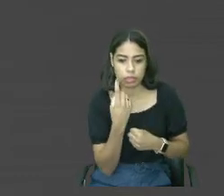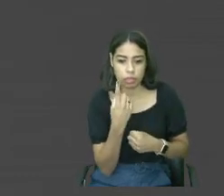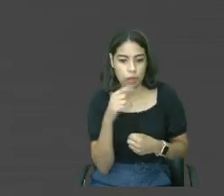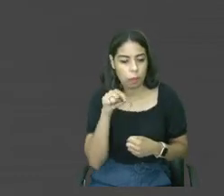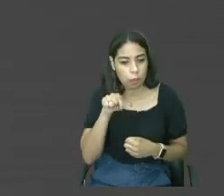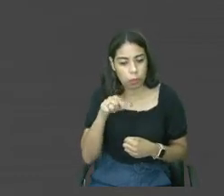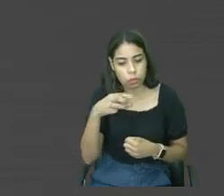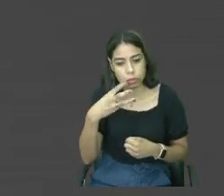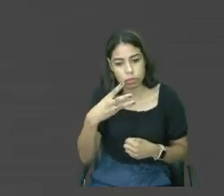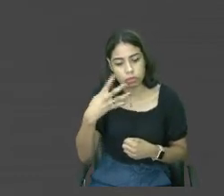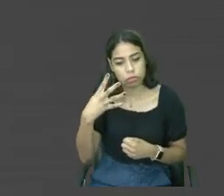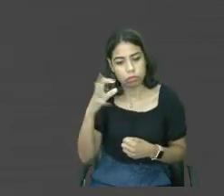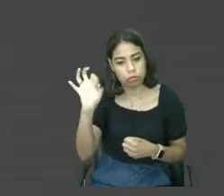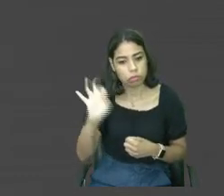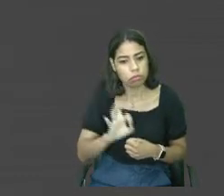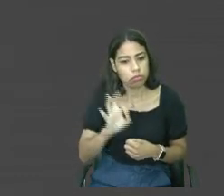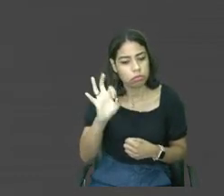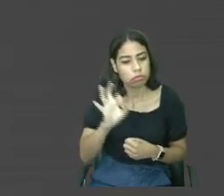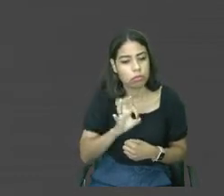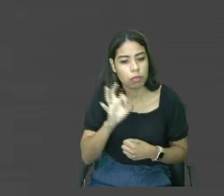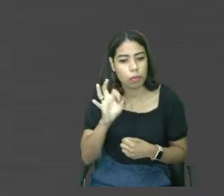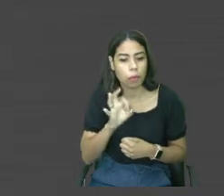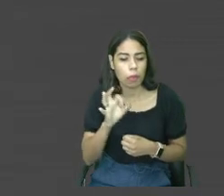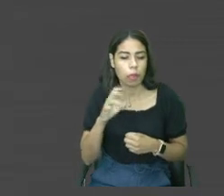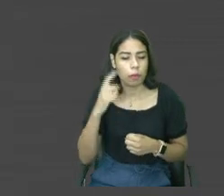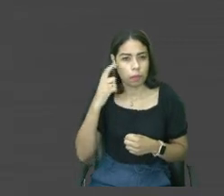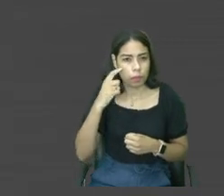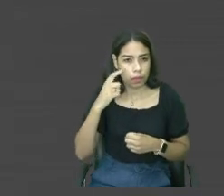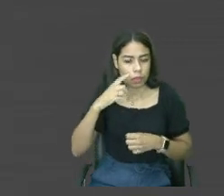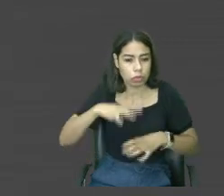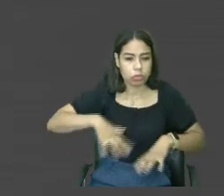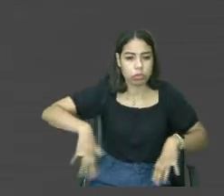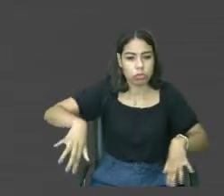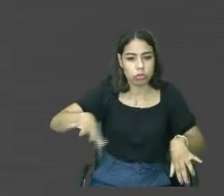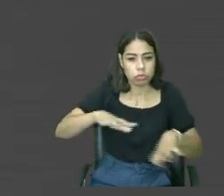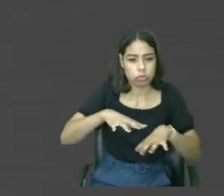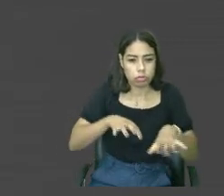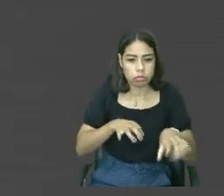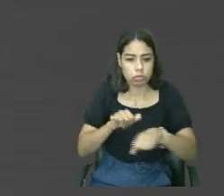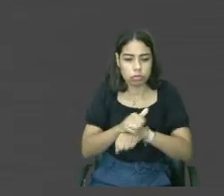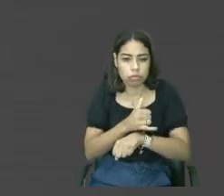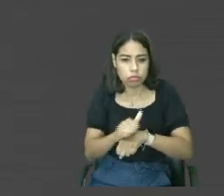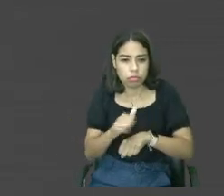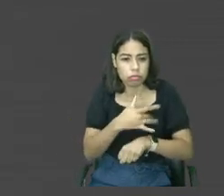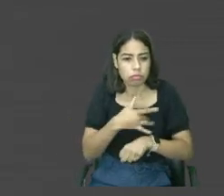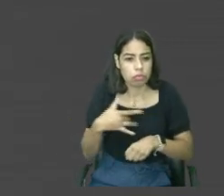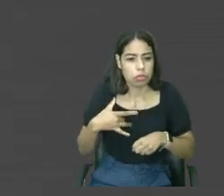61,34%. Quando a gente olha a cobertura pela estratégia de saúde da família,